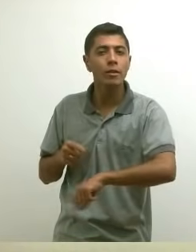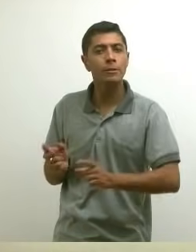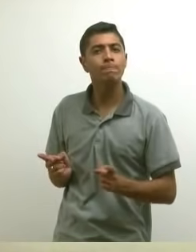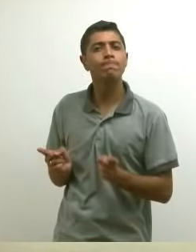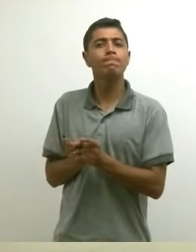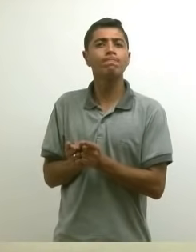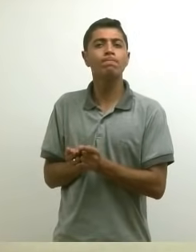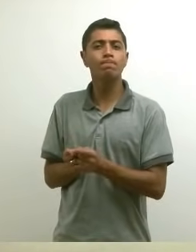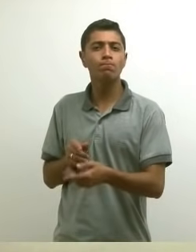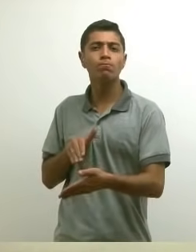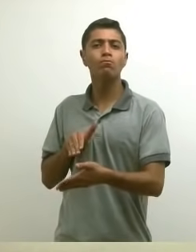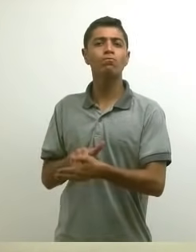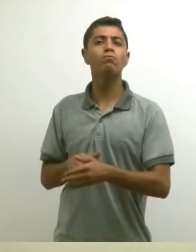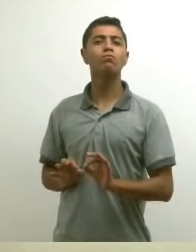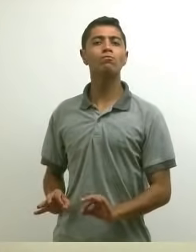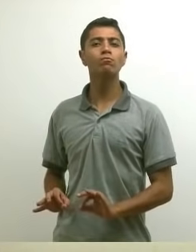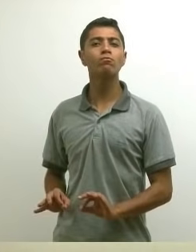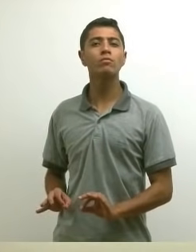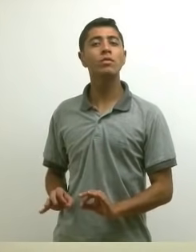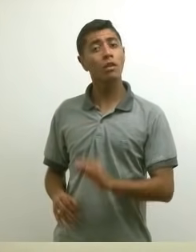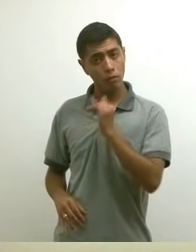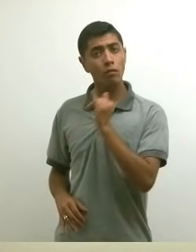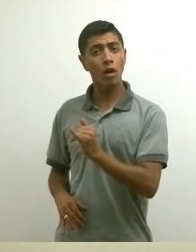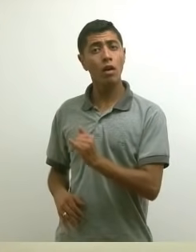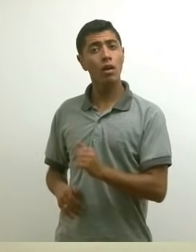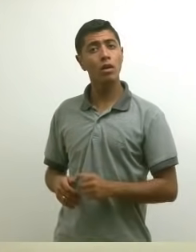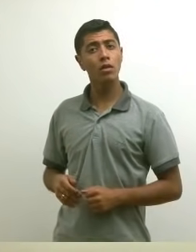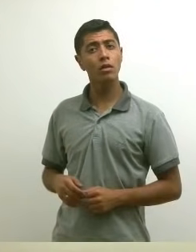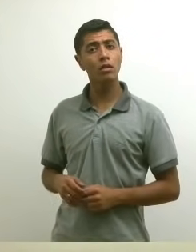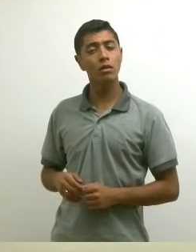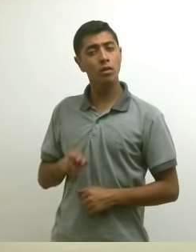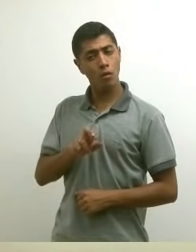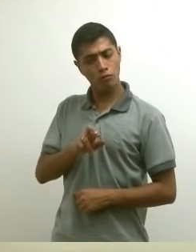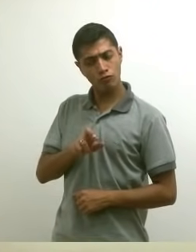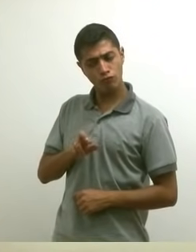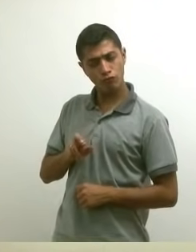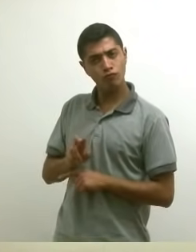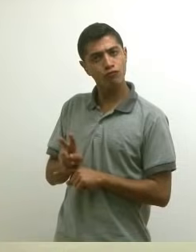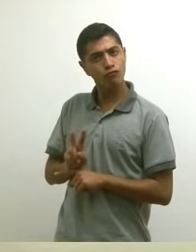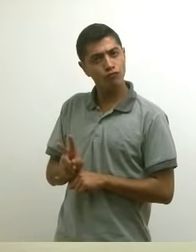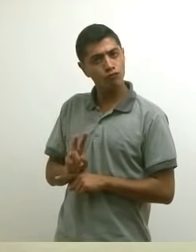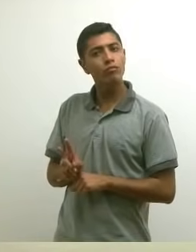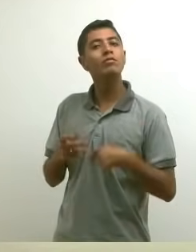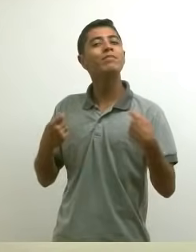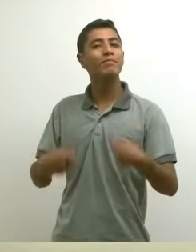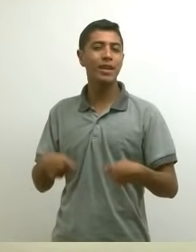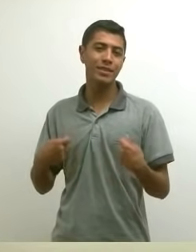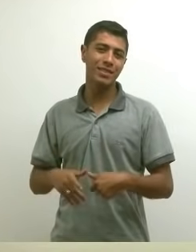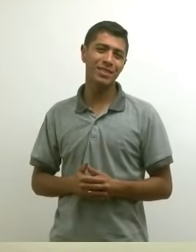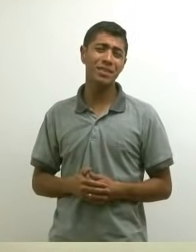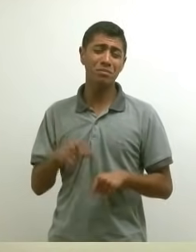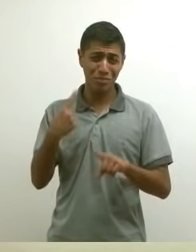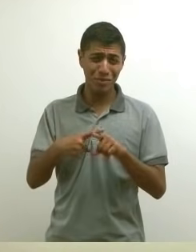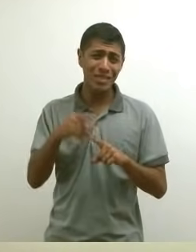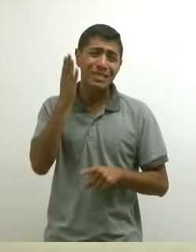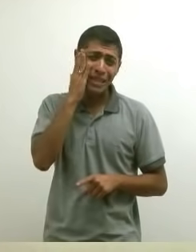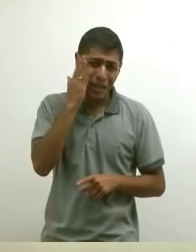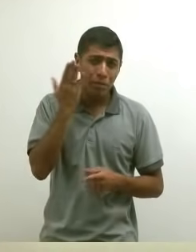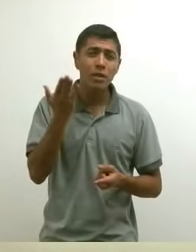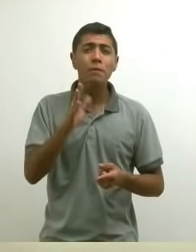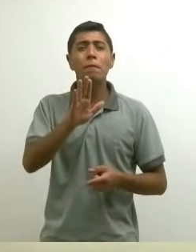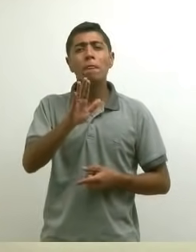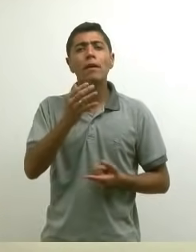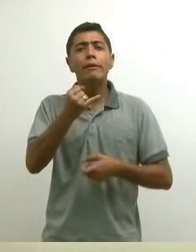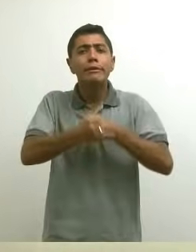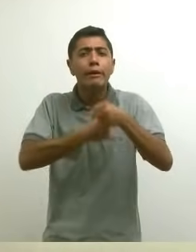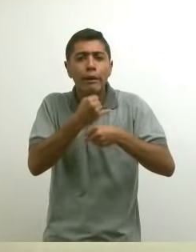delimitação do tempo ou seja restringir porque a gente sabe que a realidade virtual que a realidade